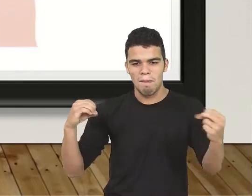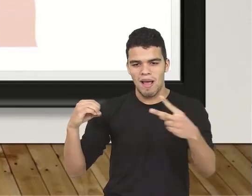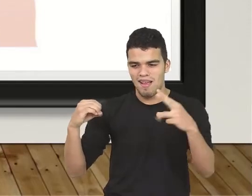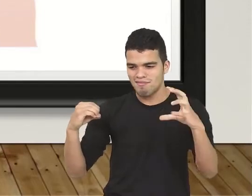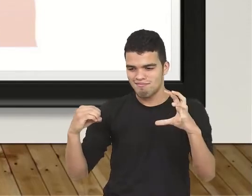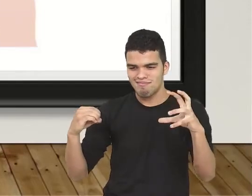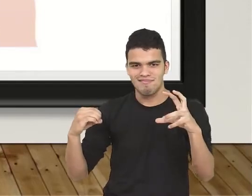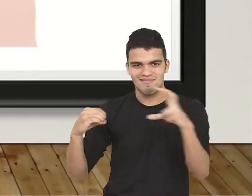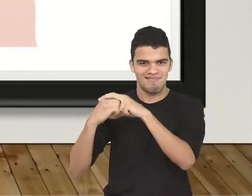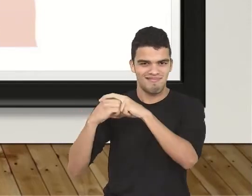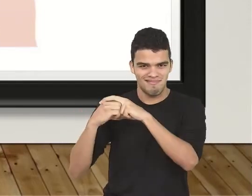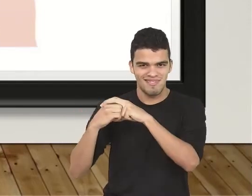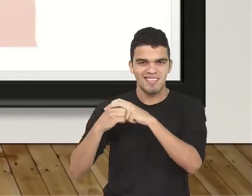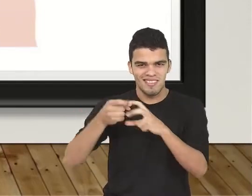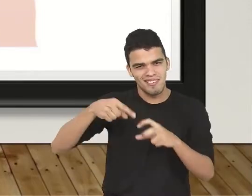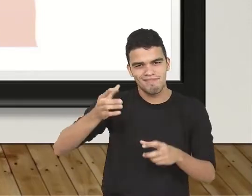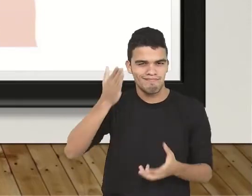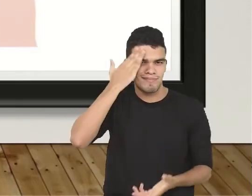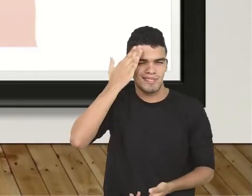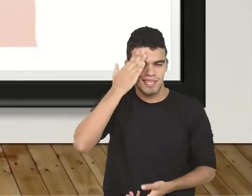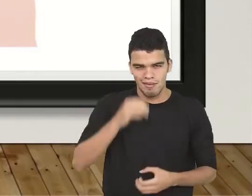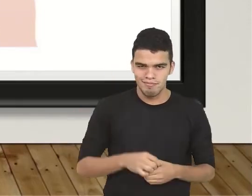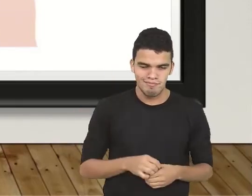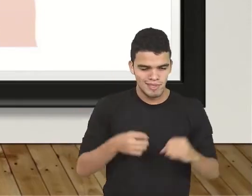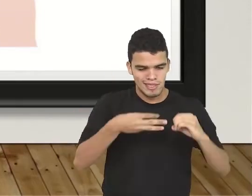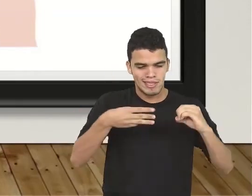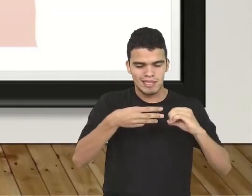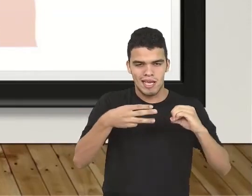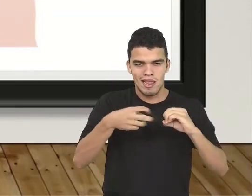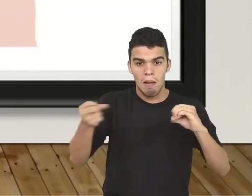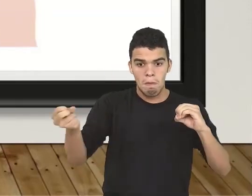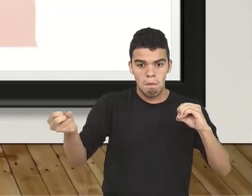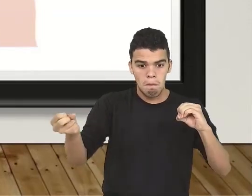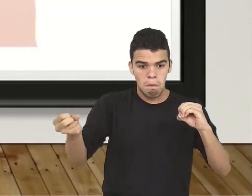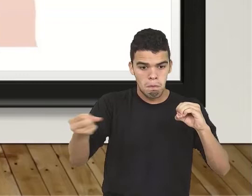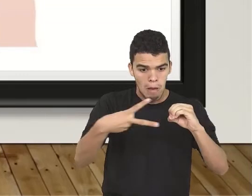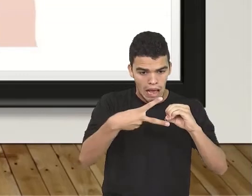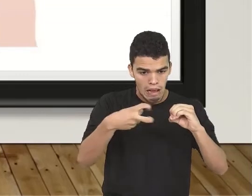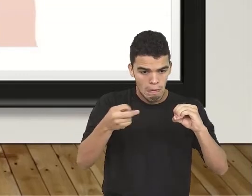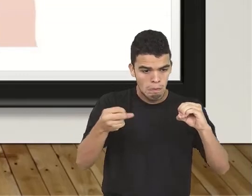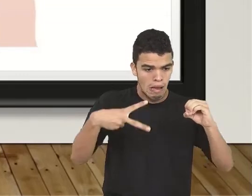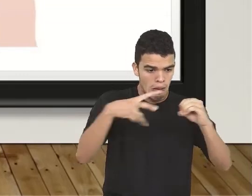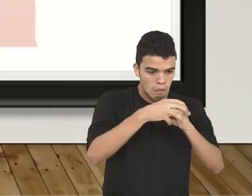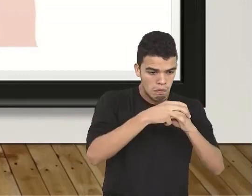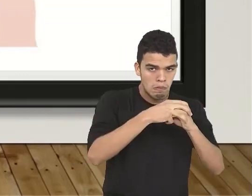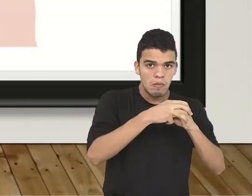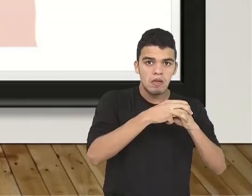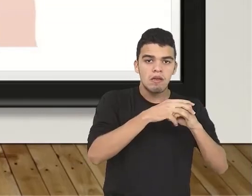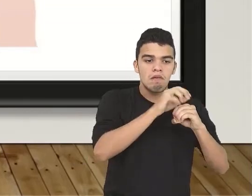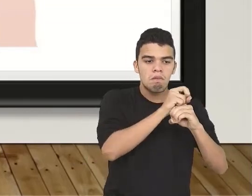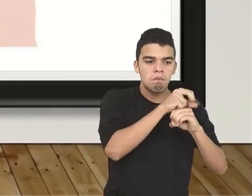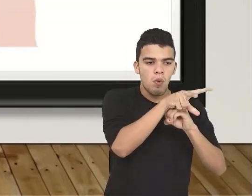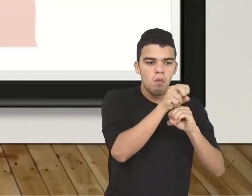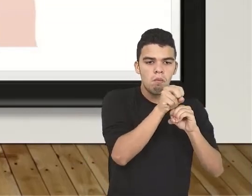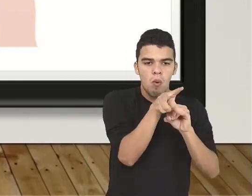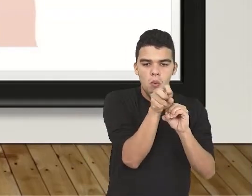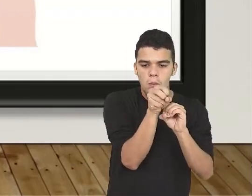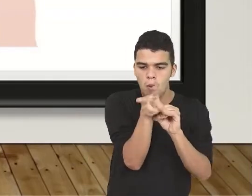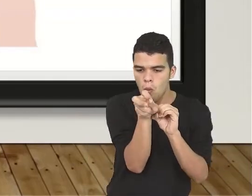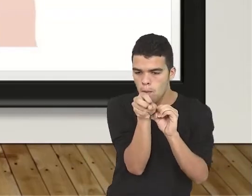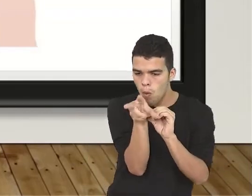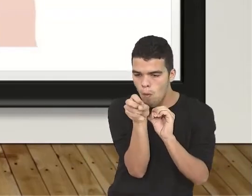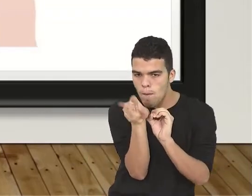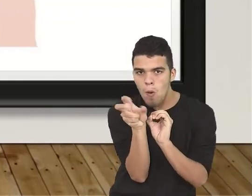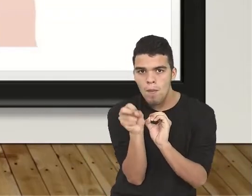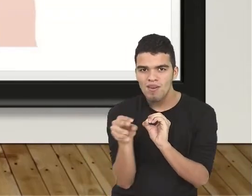Ele entra na célula, obriga a célula a fabricar mais e mais vírus até que ela destrói aquela célula, infecta